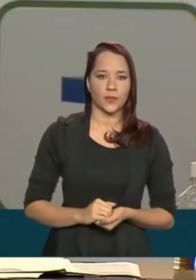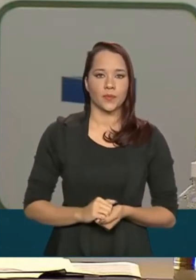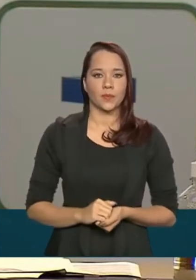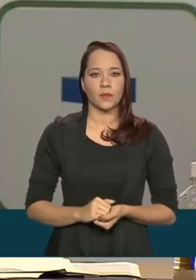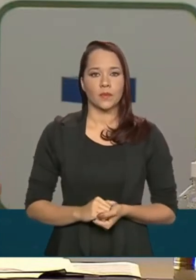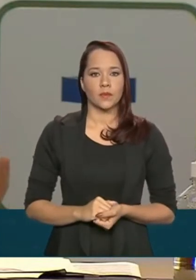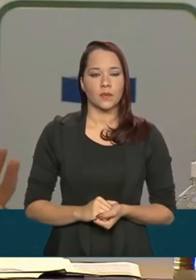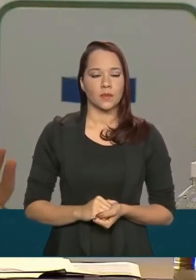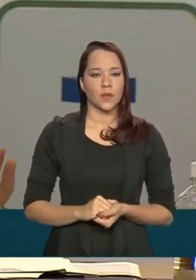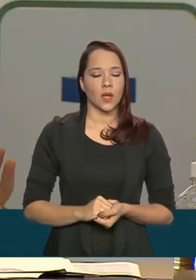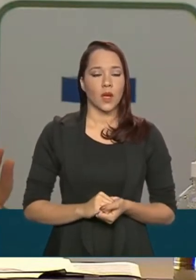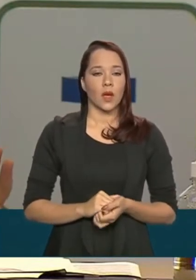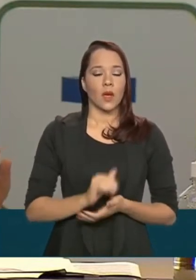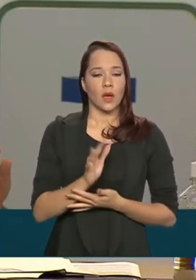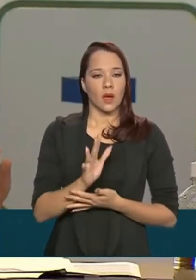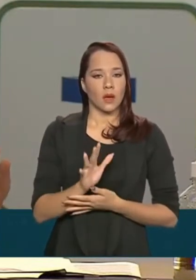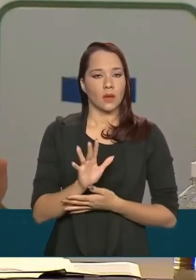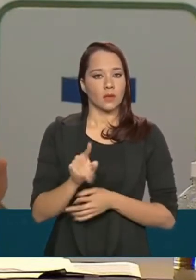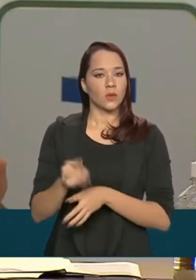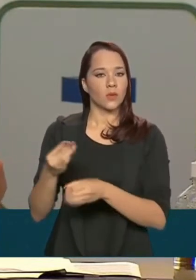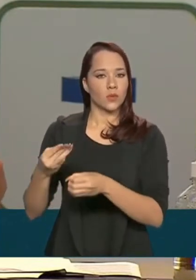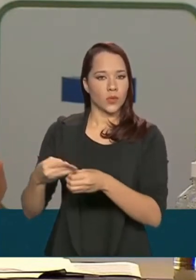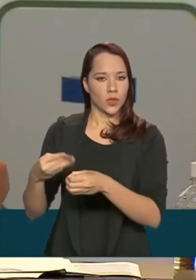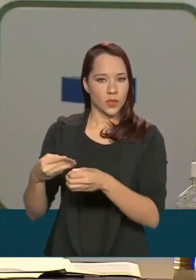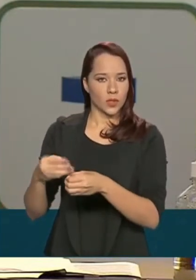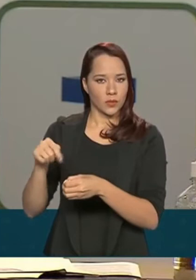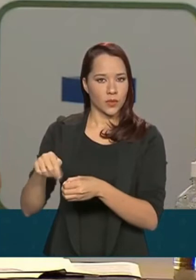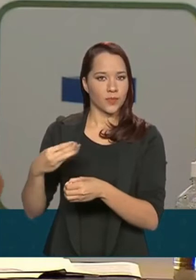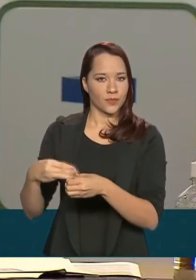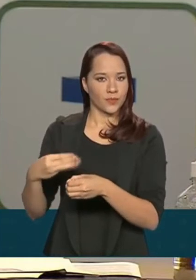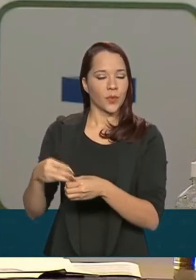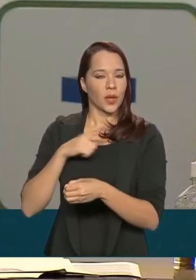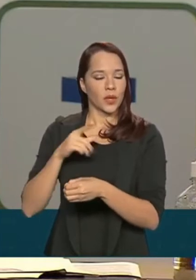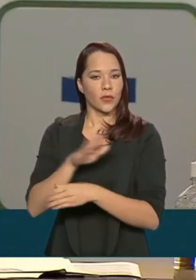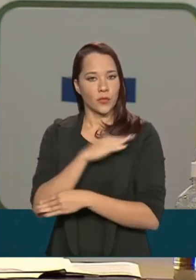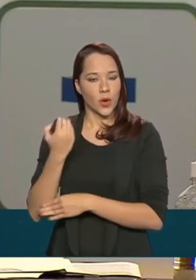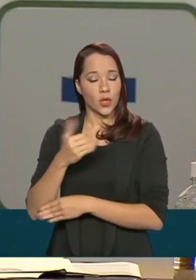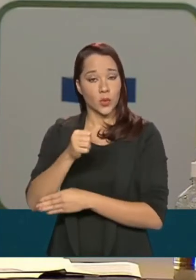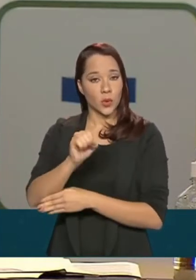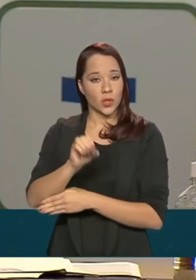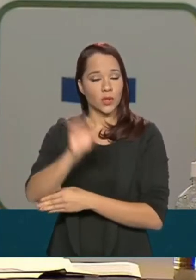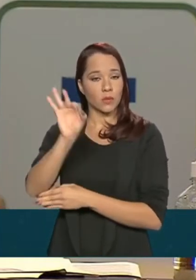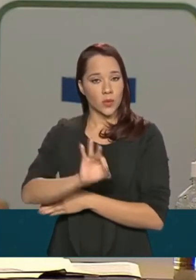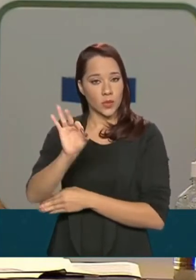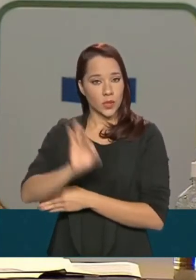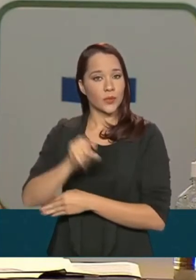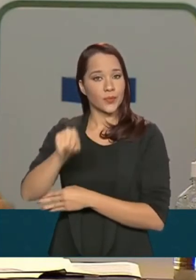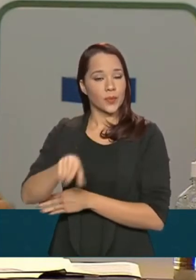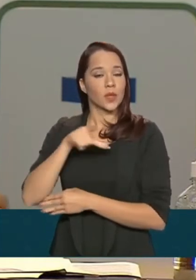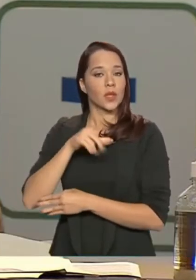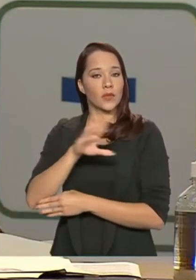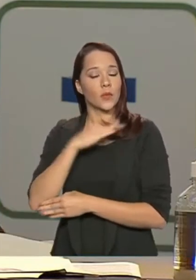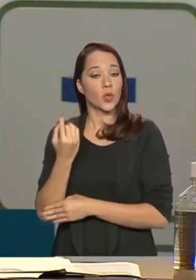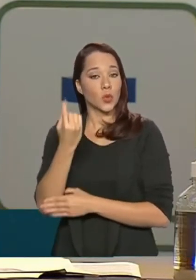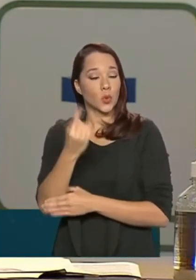nacional. Dos municípios que tem óbito, 80% deles têm um óbito de